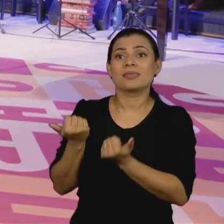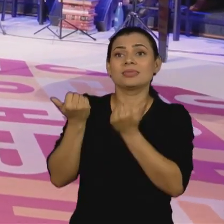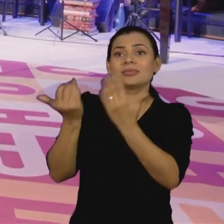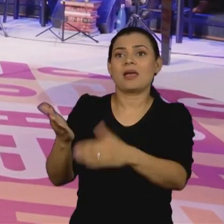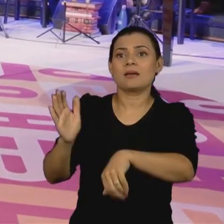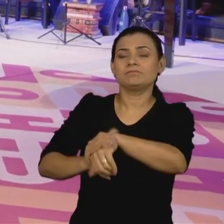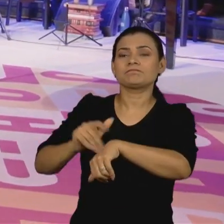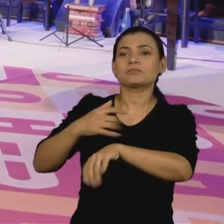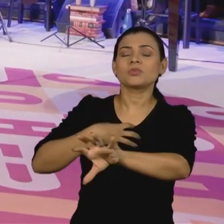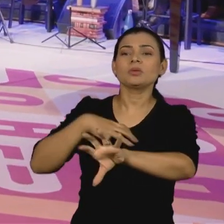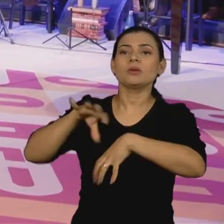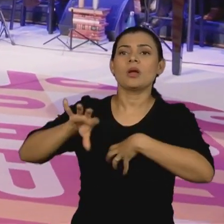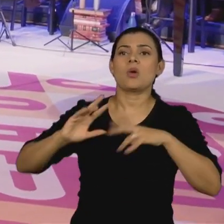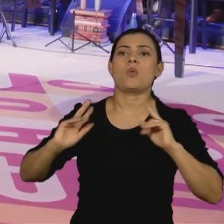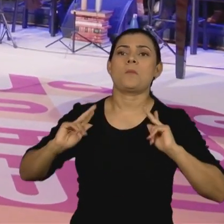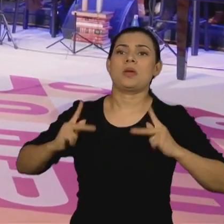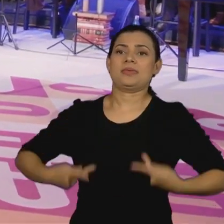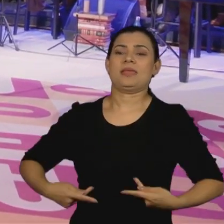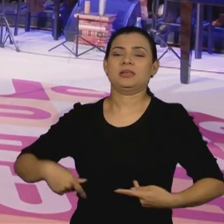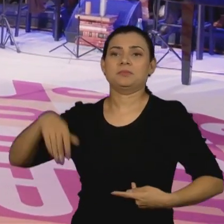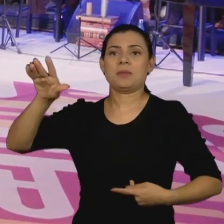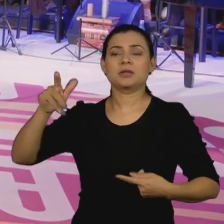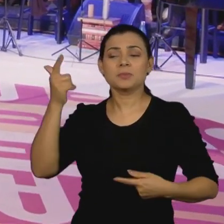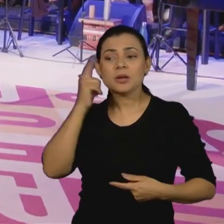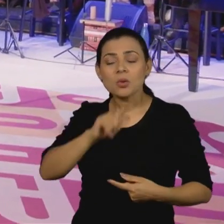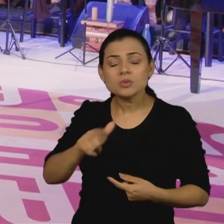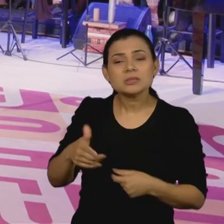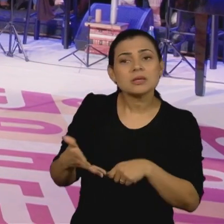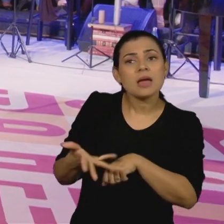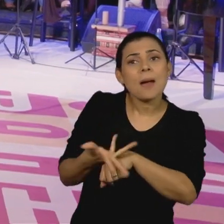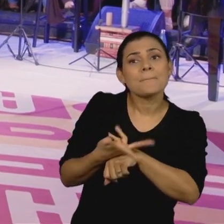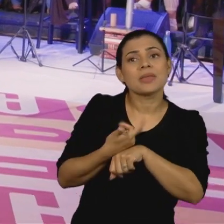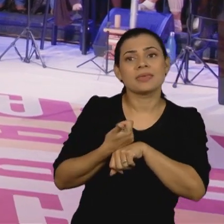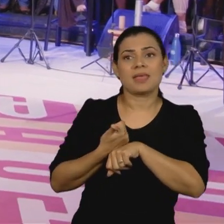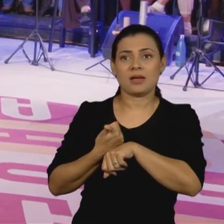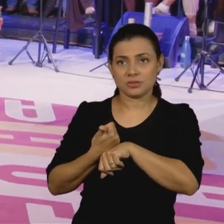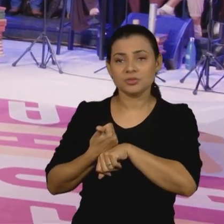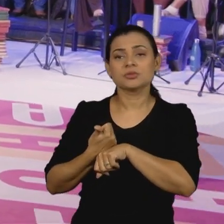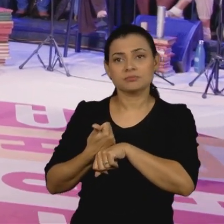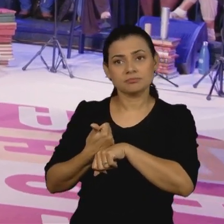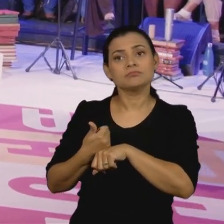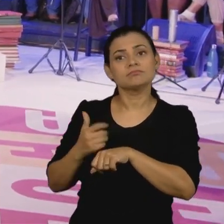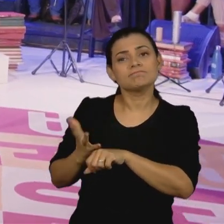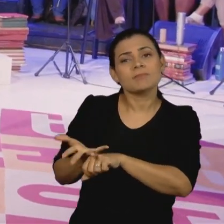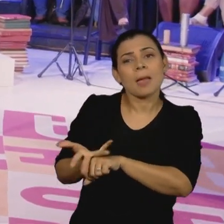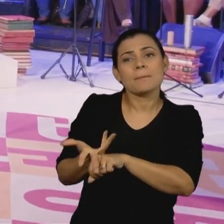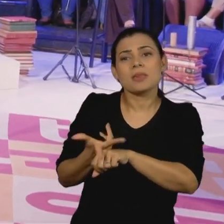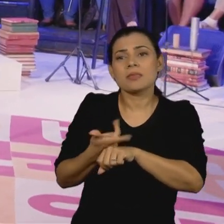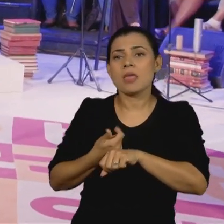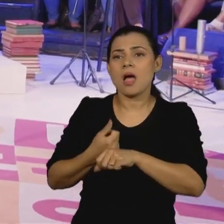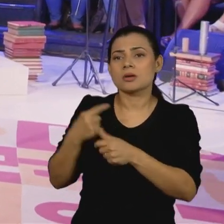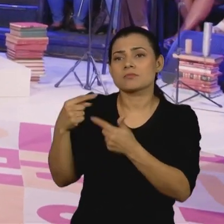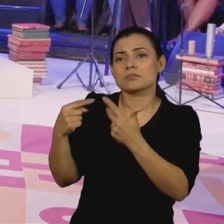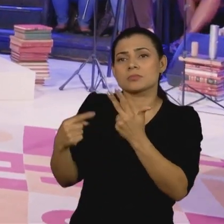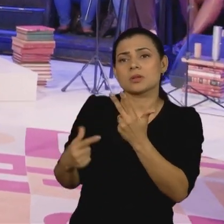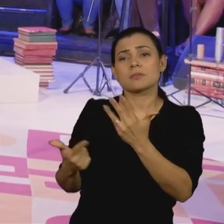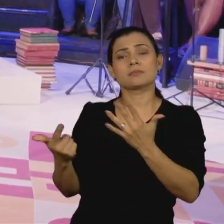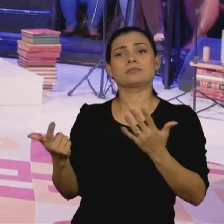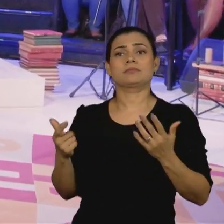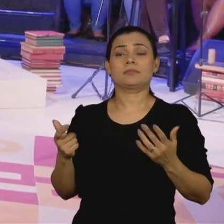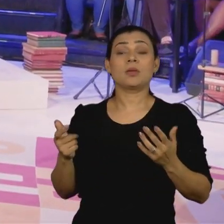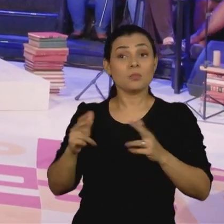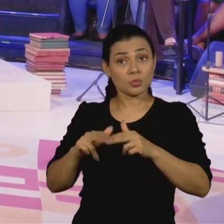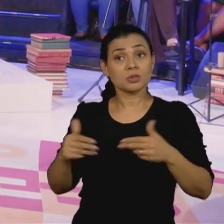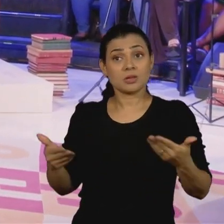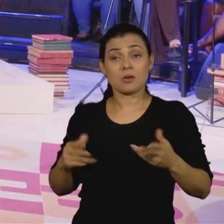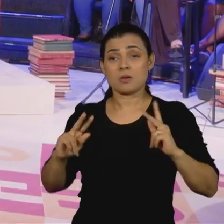para desenvolver, né, a humanidade, para desenvolver outras expertises que ele precisa aprimorar. E essa